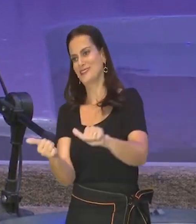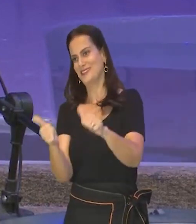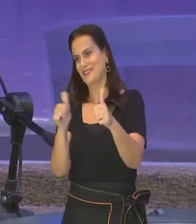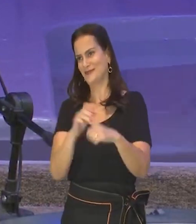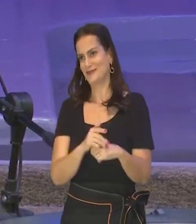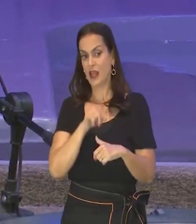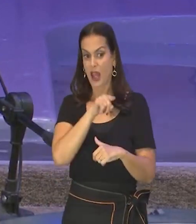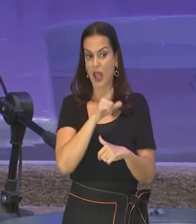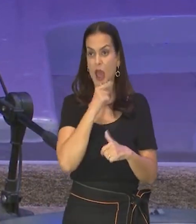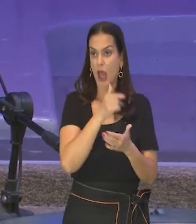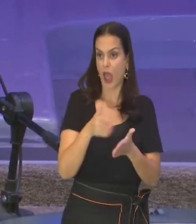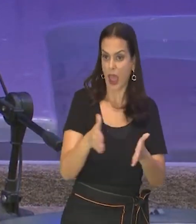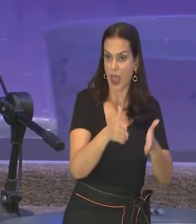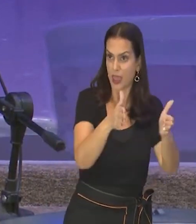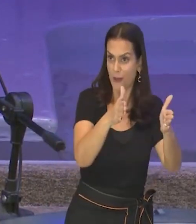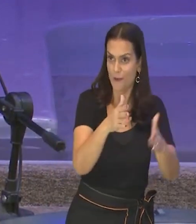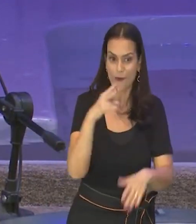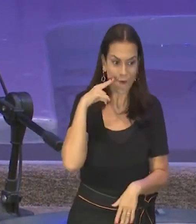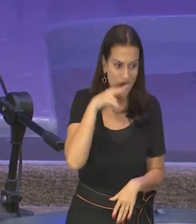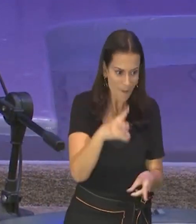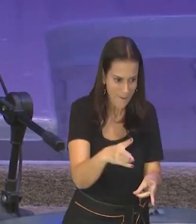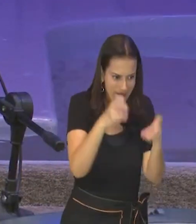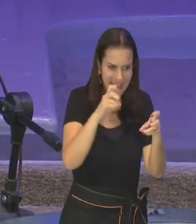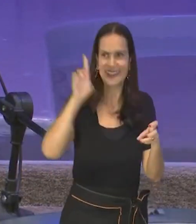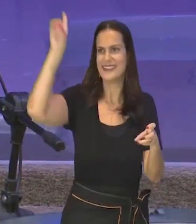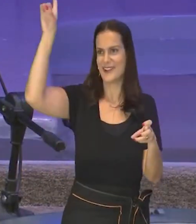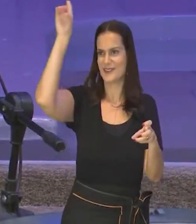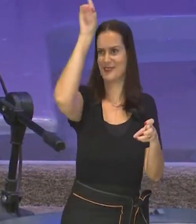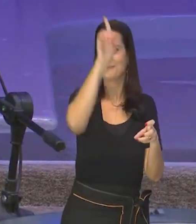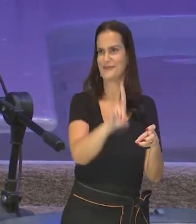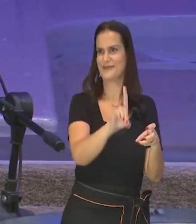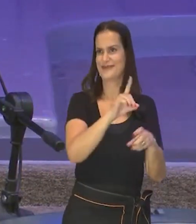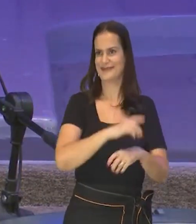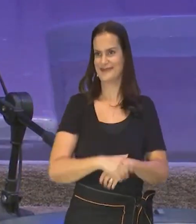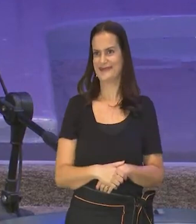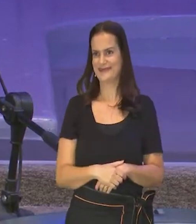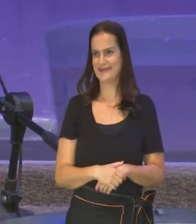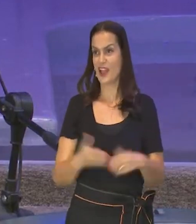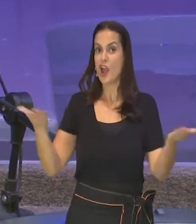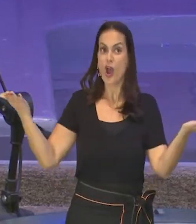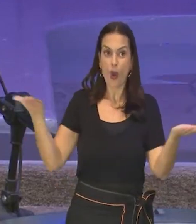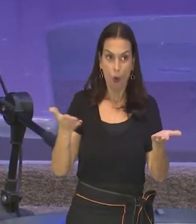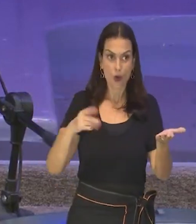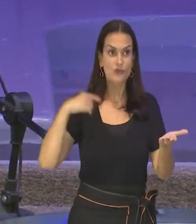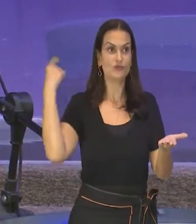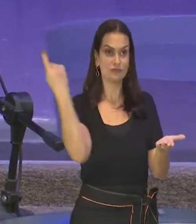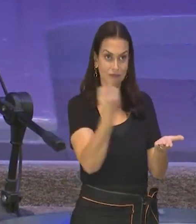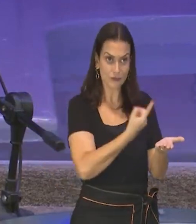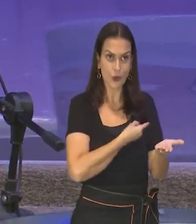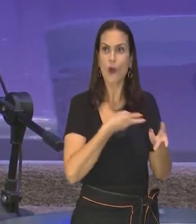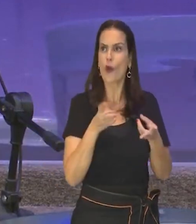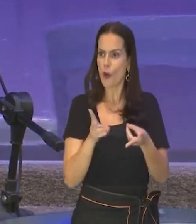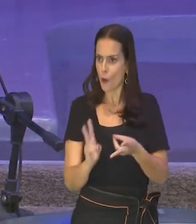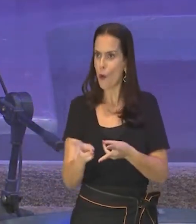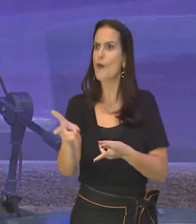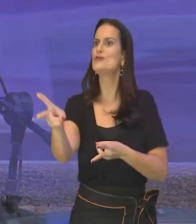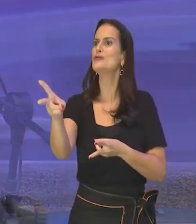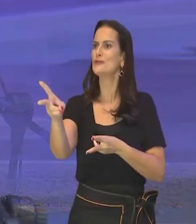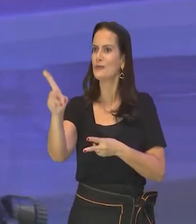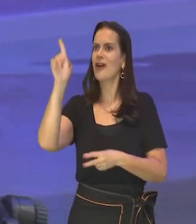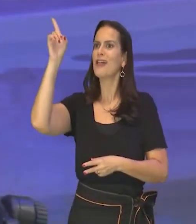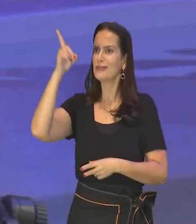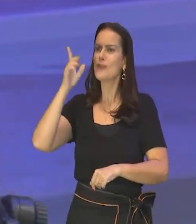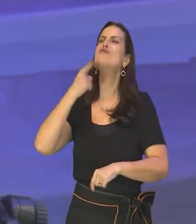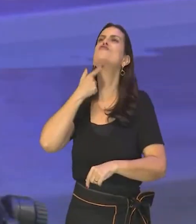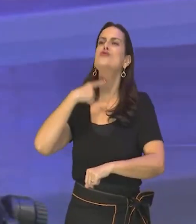naquele rio, eu vejo Deus. E hoje nós continuamos percebendo o movimento